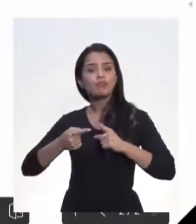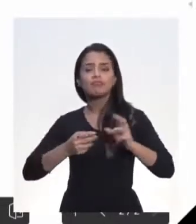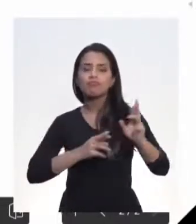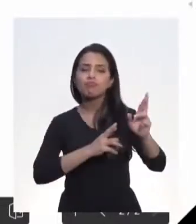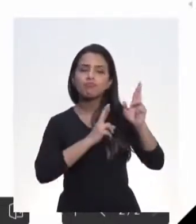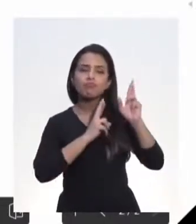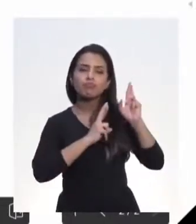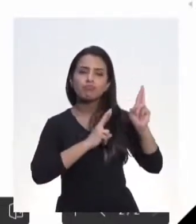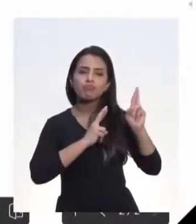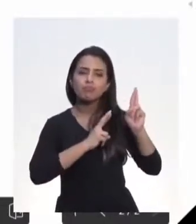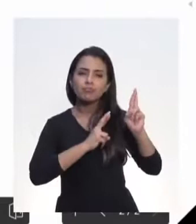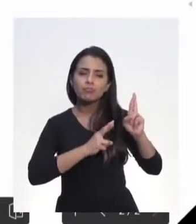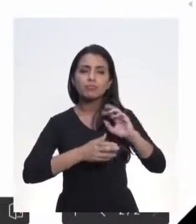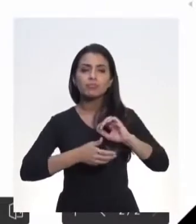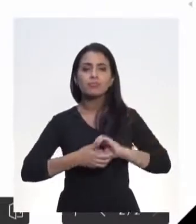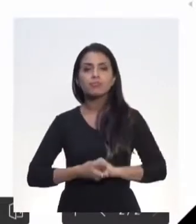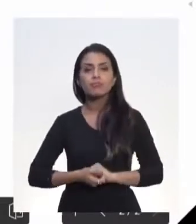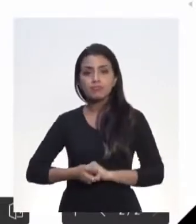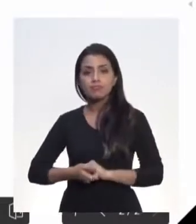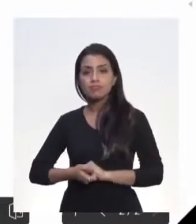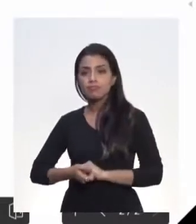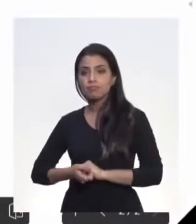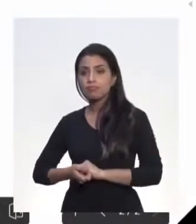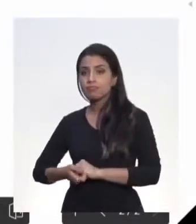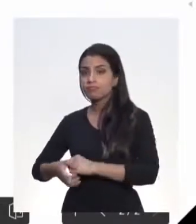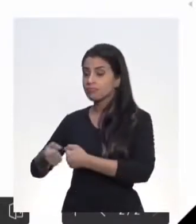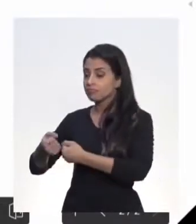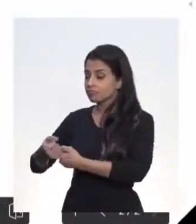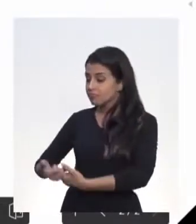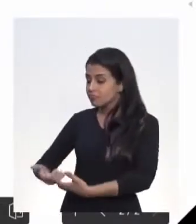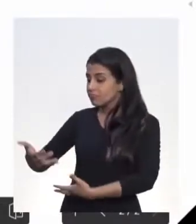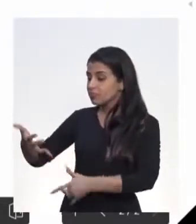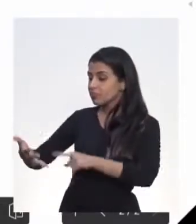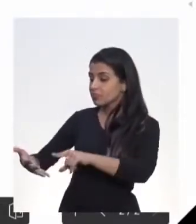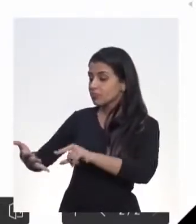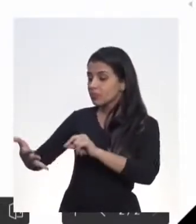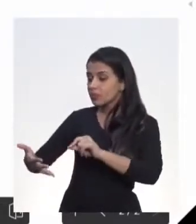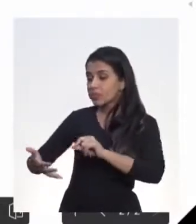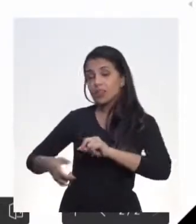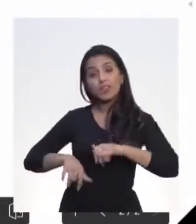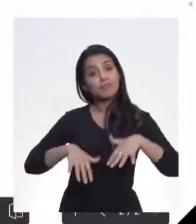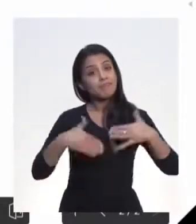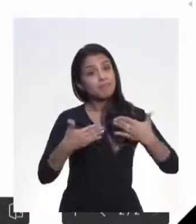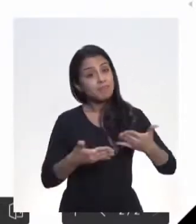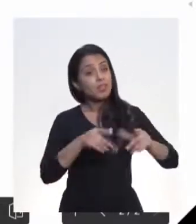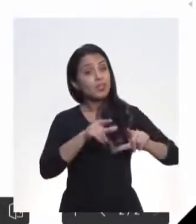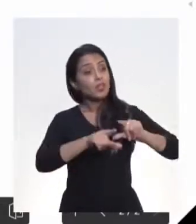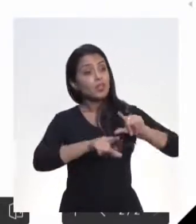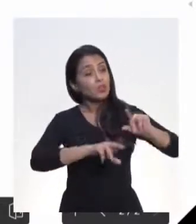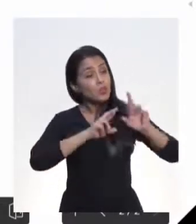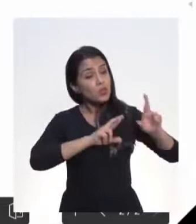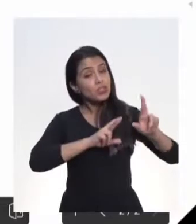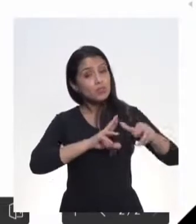resposta foi selecionada no chat, porque ela torceu muito. Tá, eu vou colocar o porquê, tá bom? Poderia ter várias